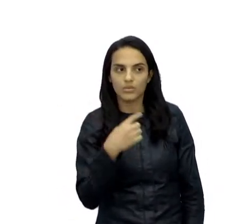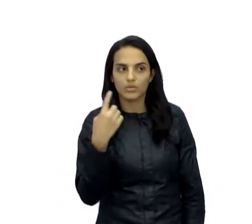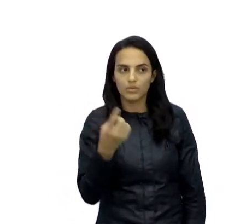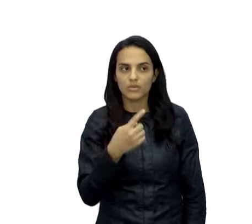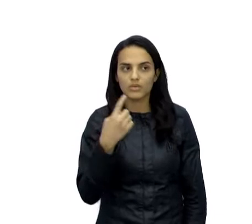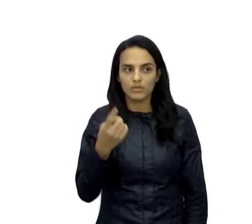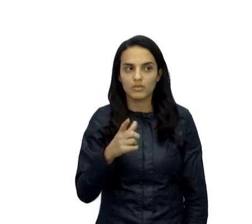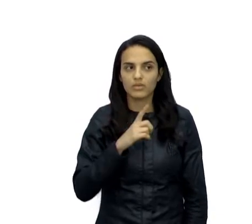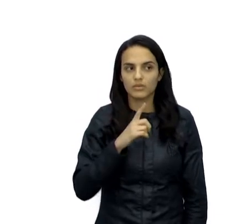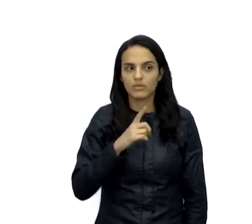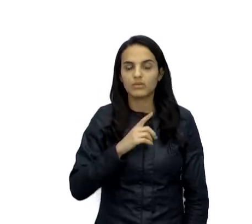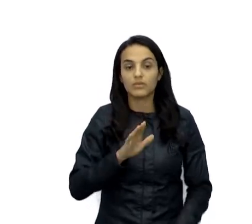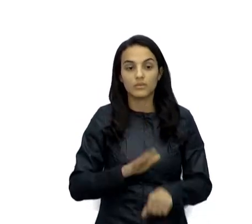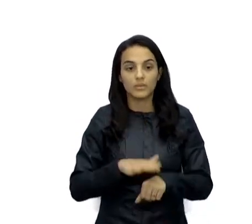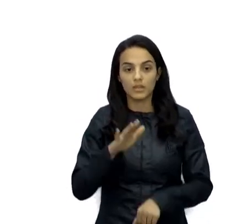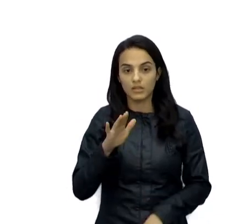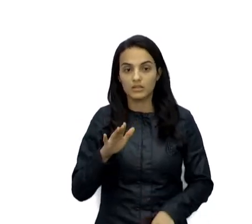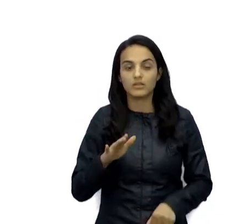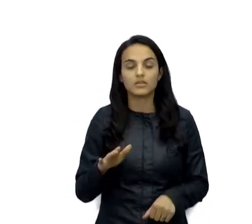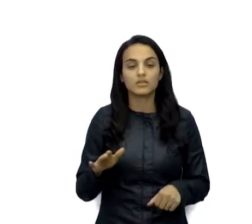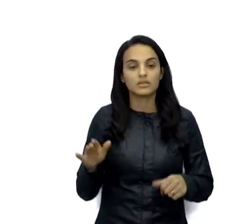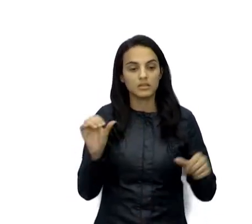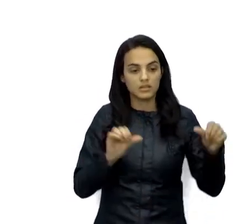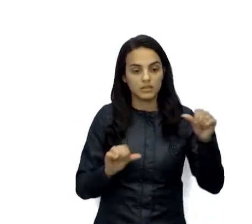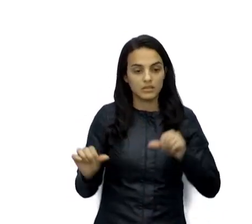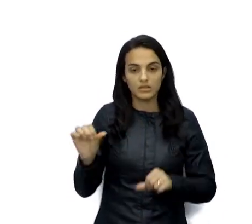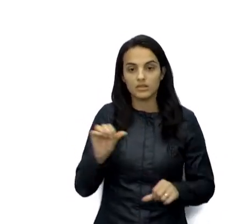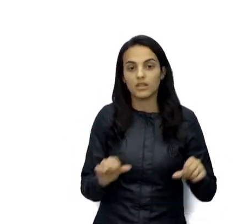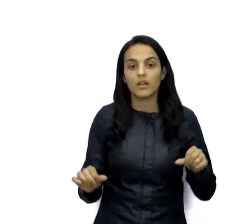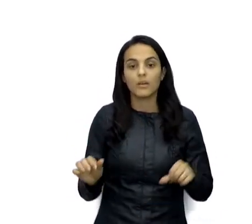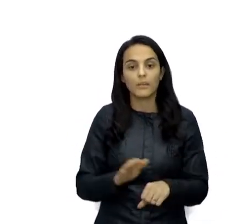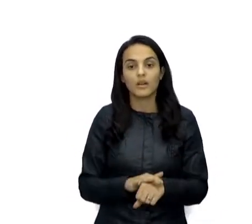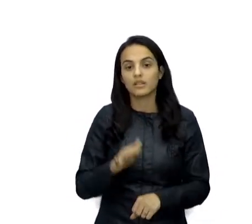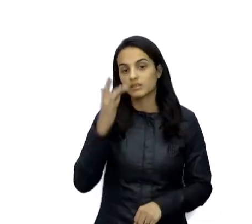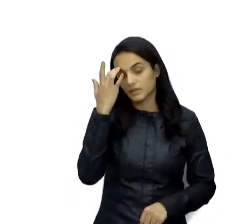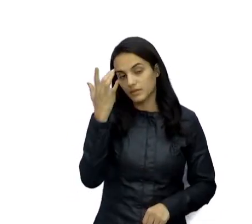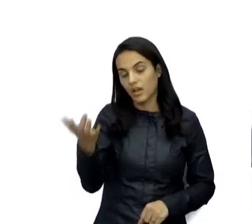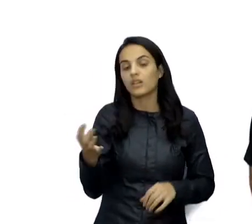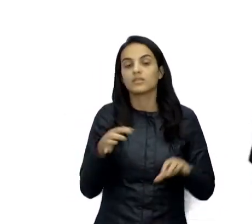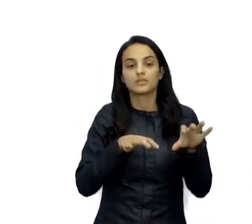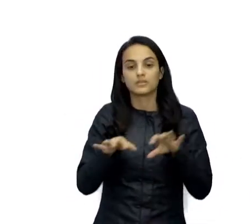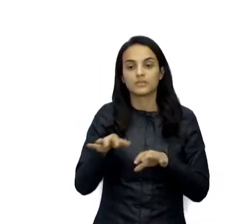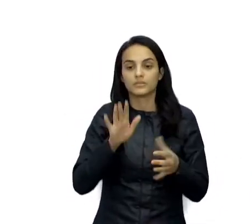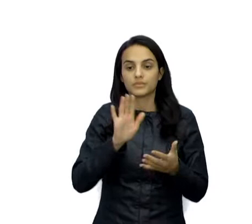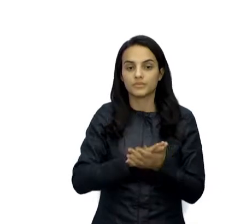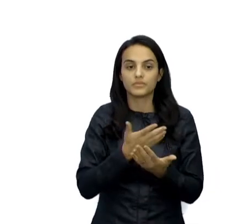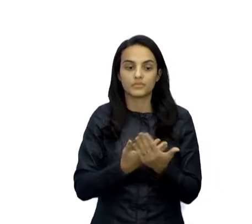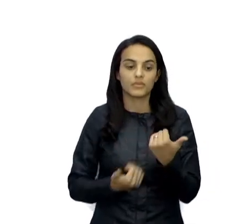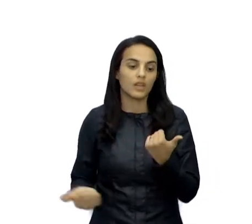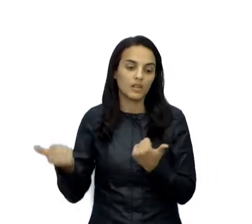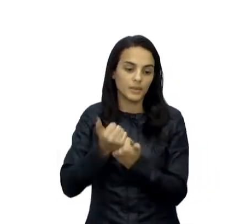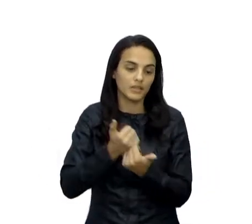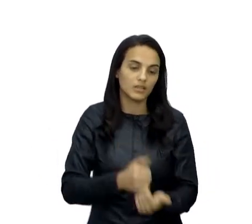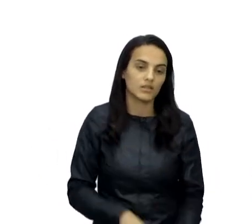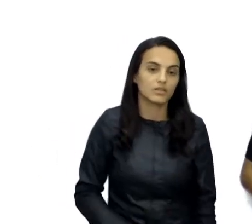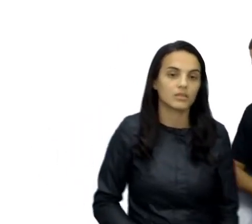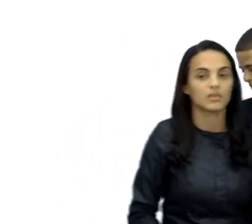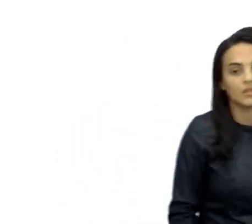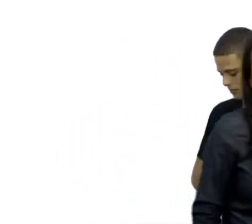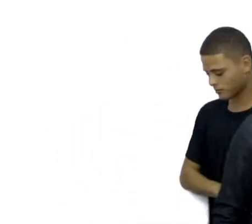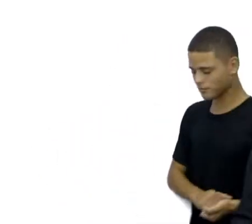girando, os elementos químicos, eles têm mais facilidade de movimentar esse elétron. Quando este